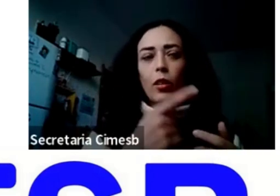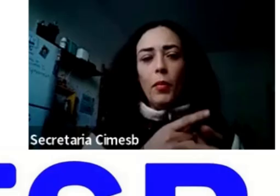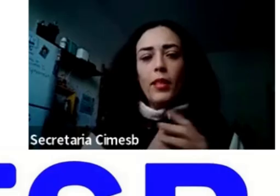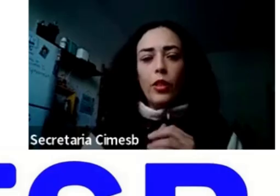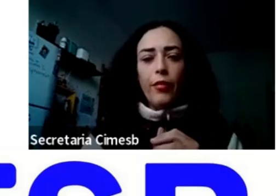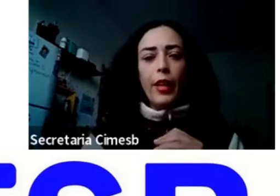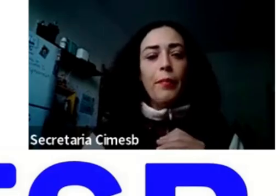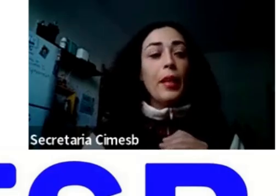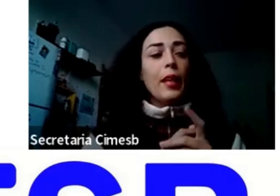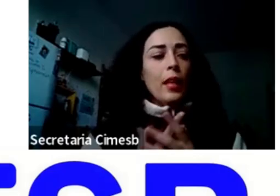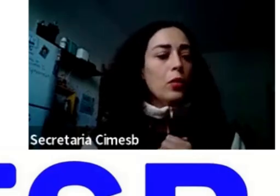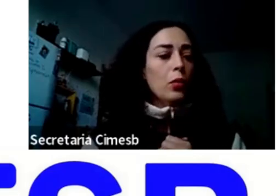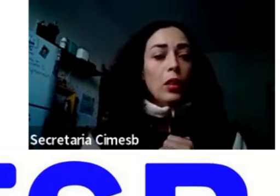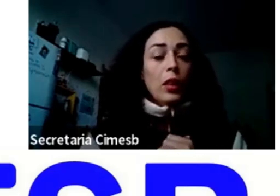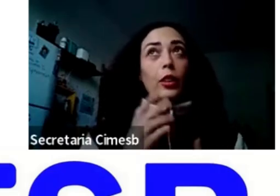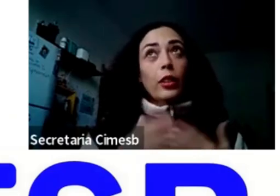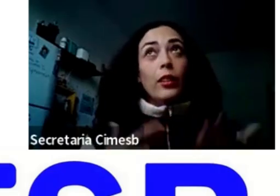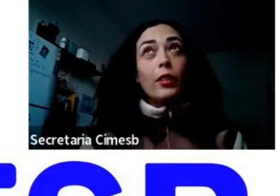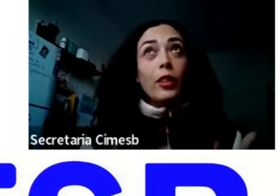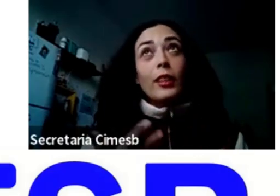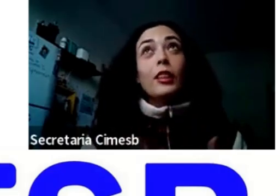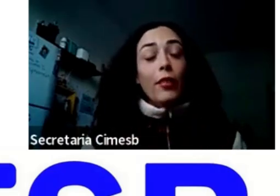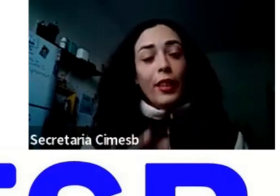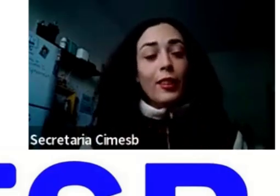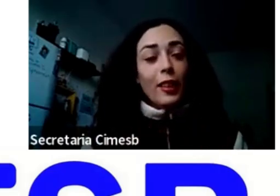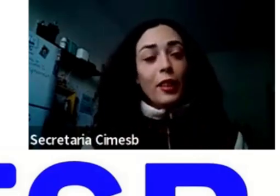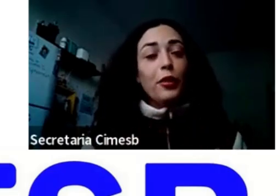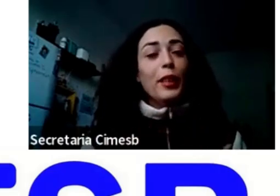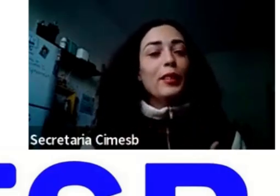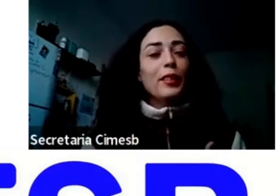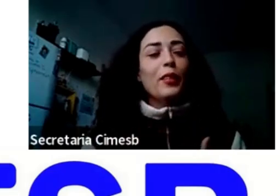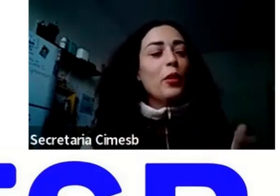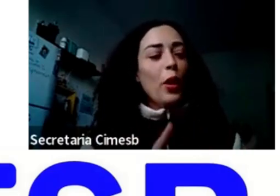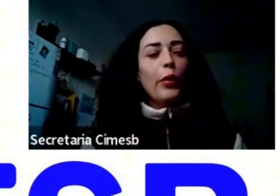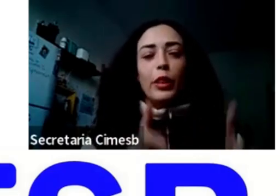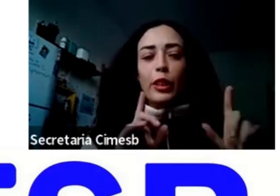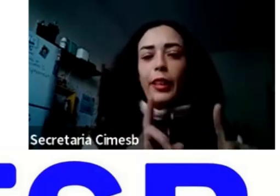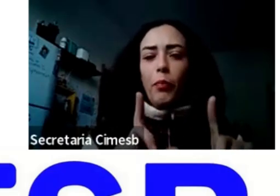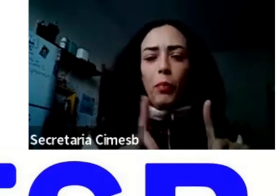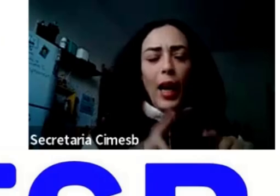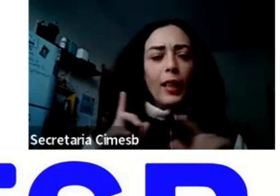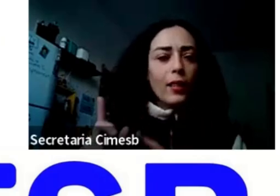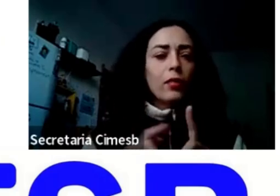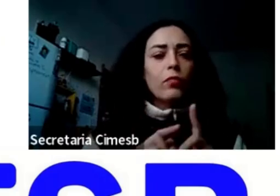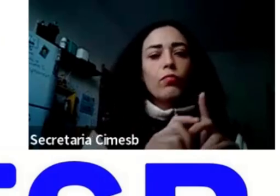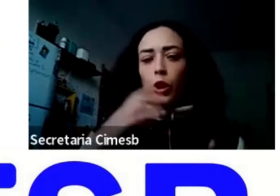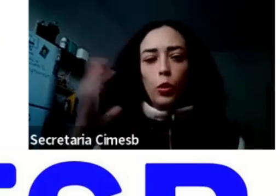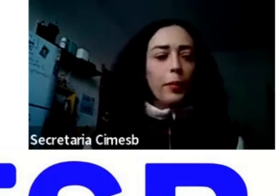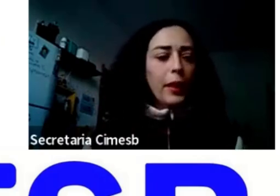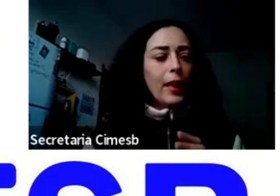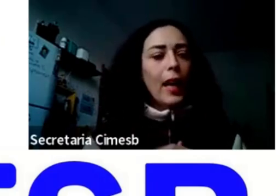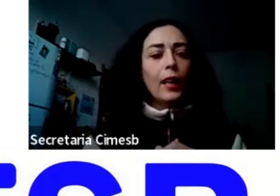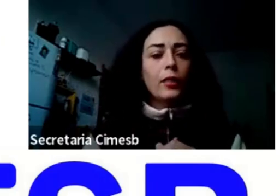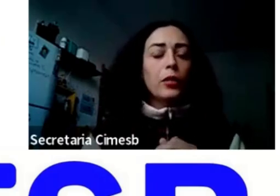mas começa a já ver. Então, acredito que a sociedade ela vem se transformando. Então, logo, logo a gente vai ter placas,